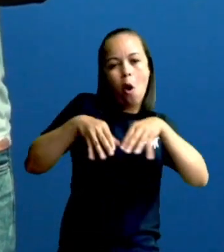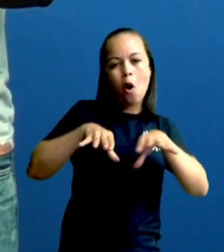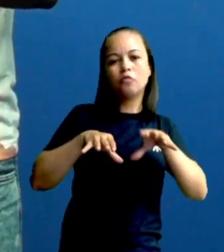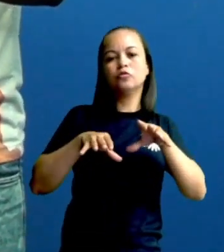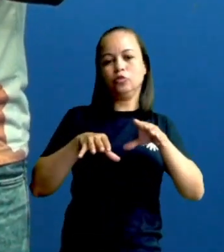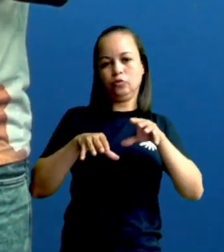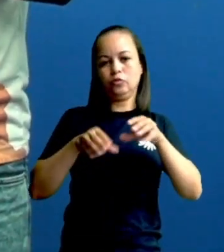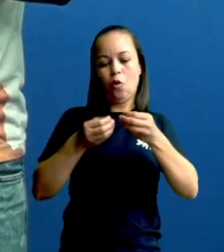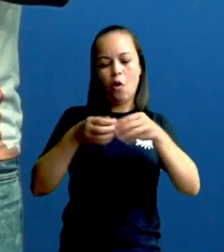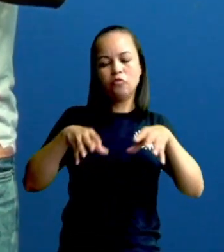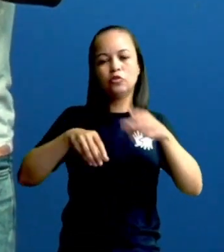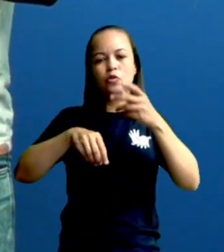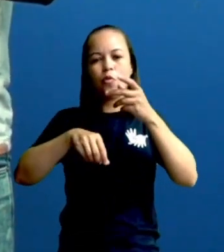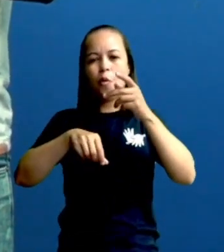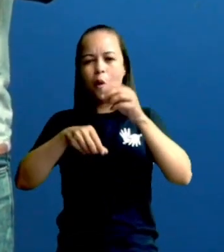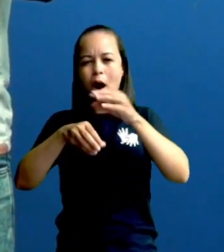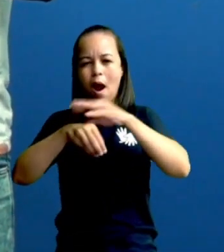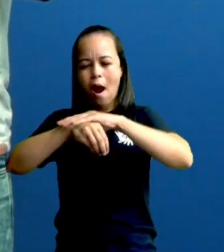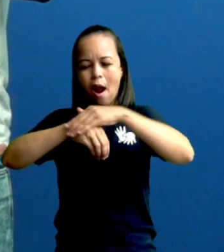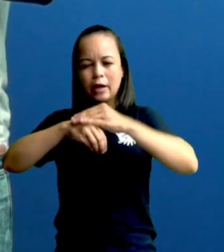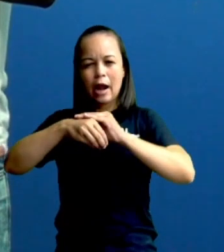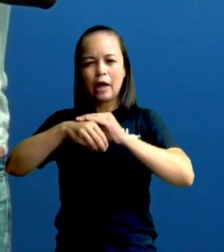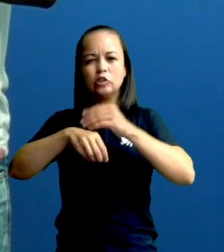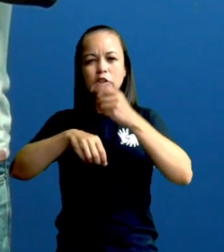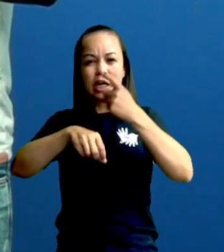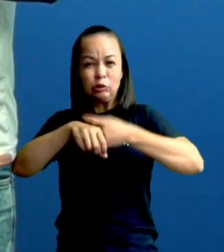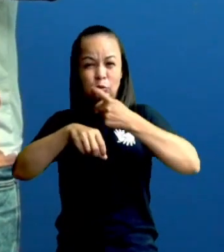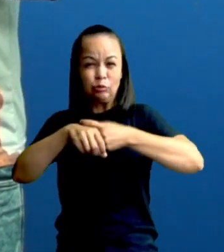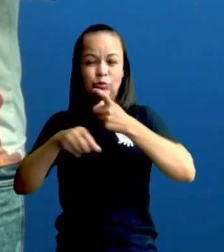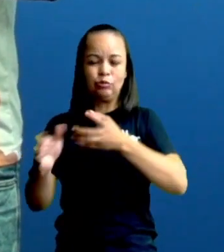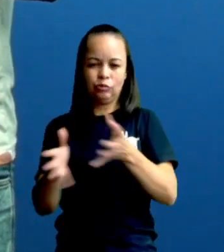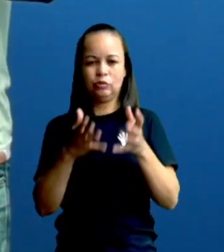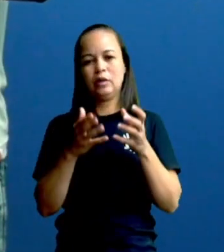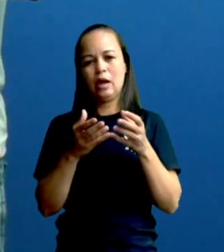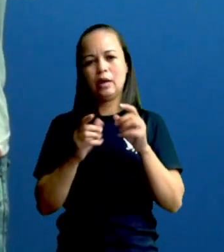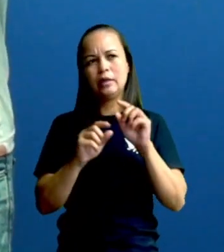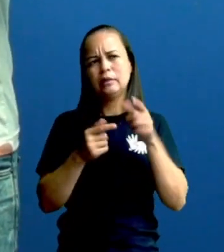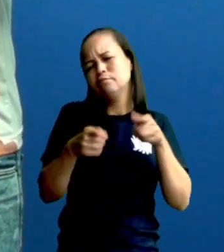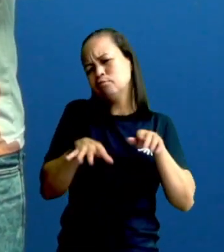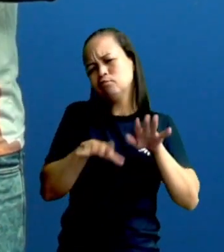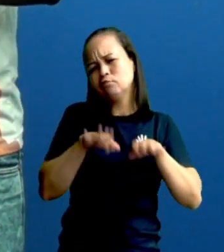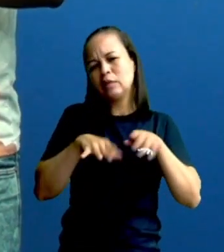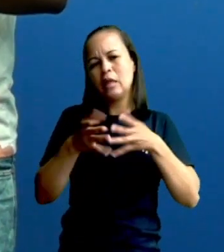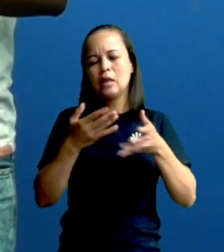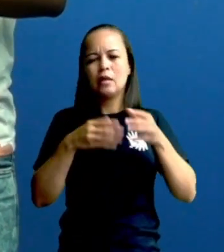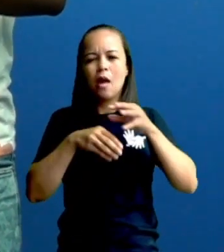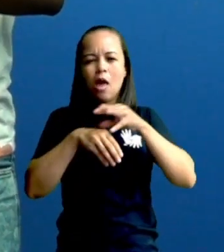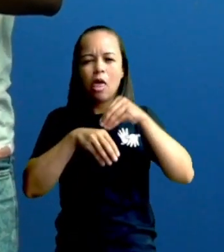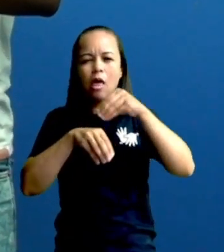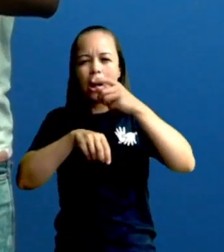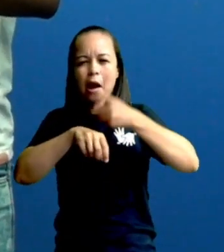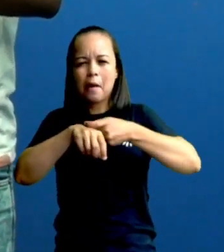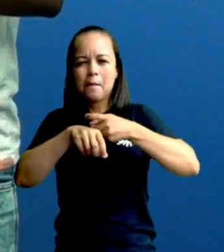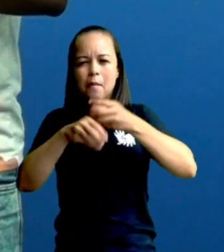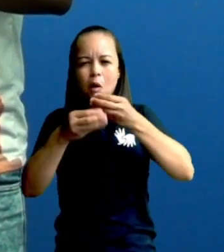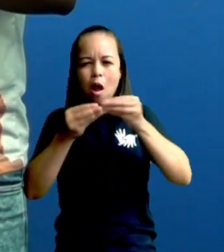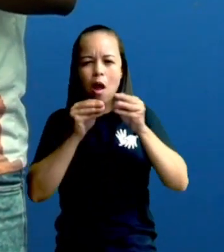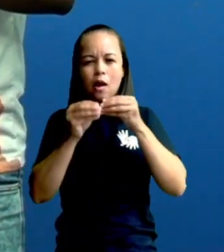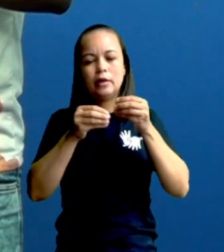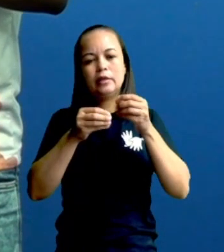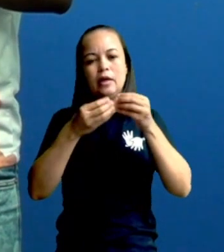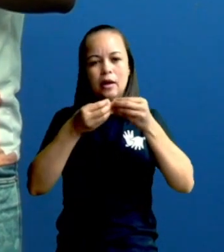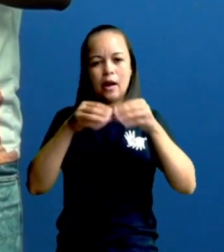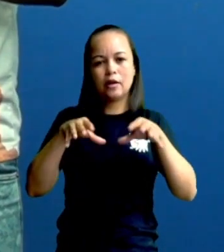cascas duras, às vezes depende da espécie, uma casca mais mole, mas uma casca que não permite a saída de água